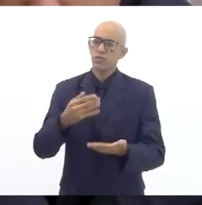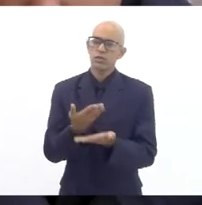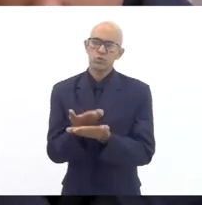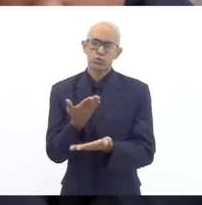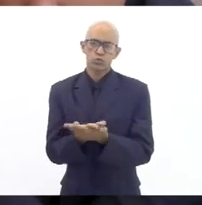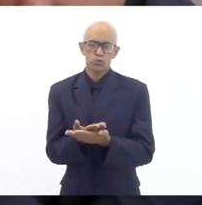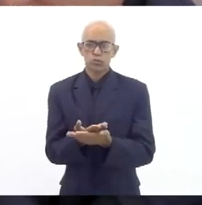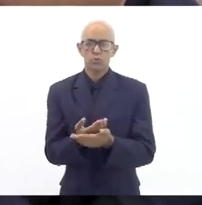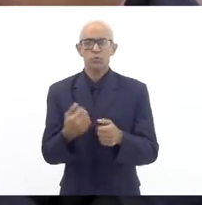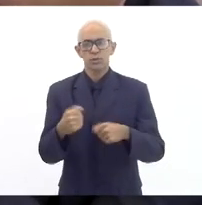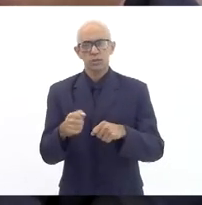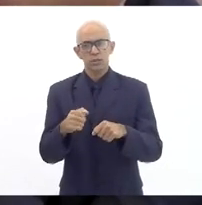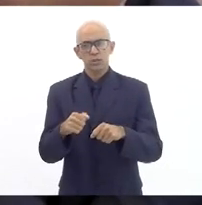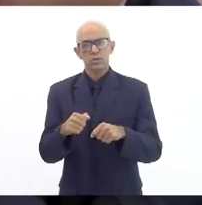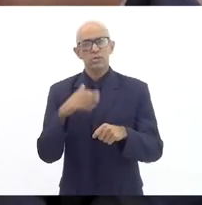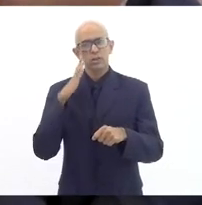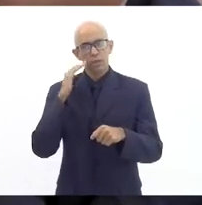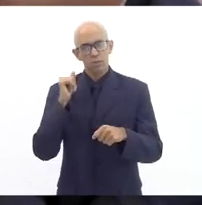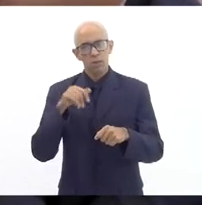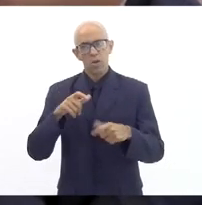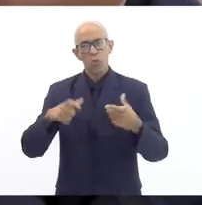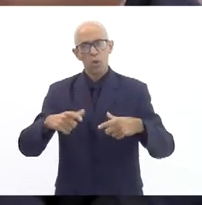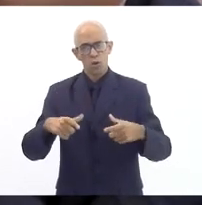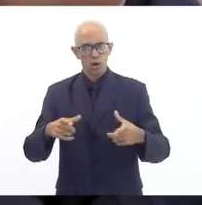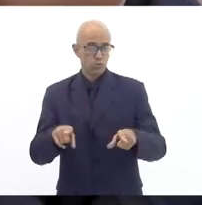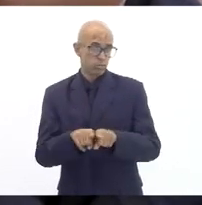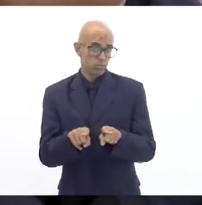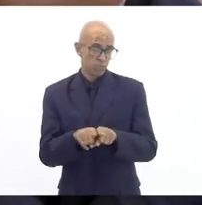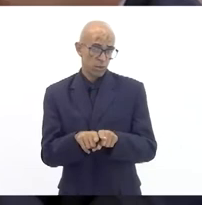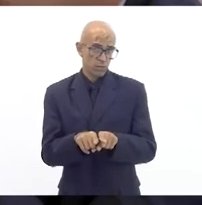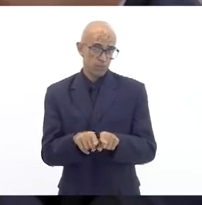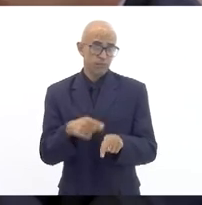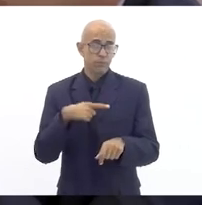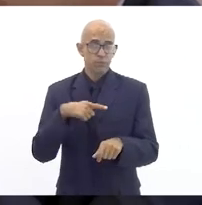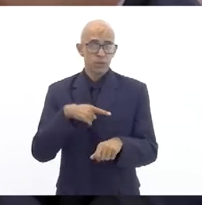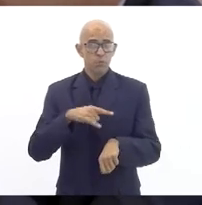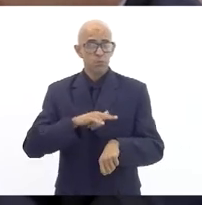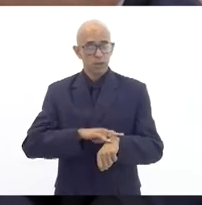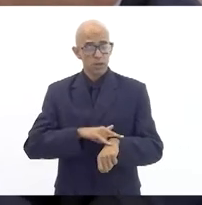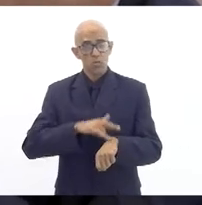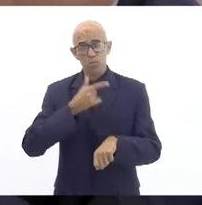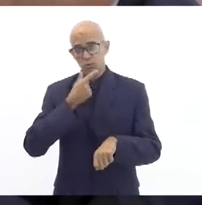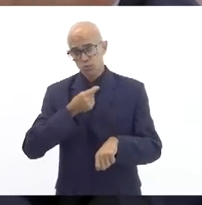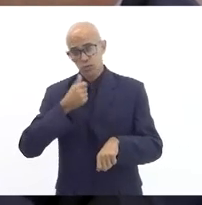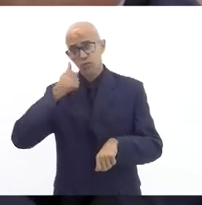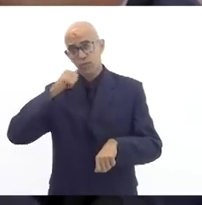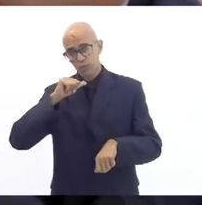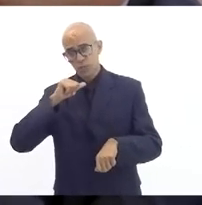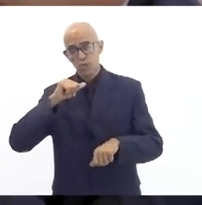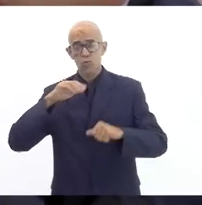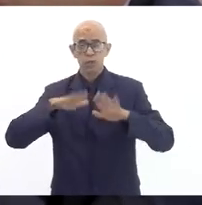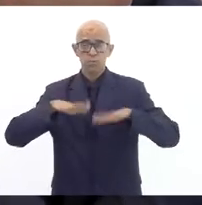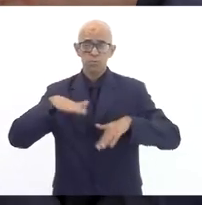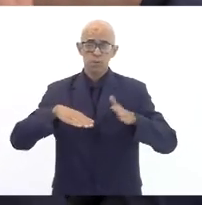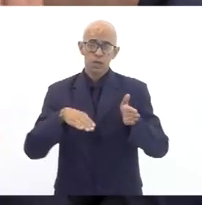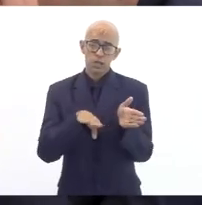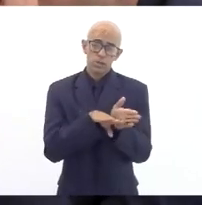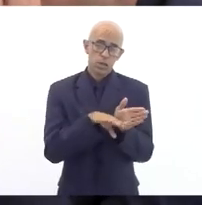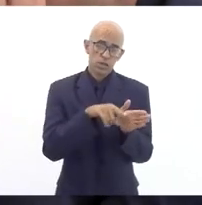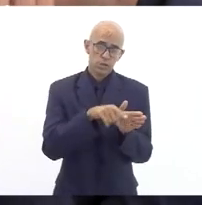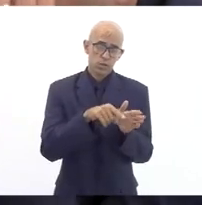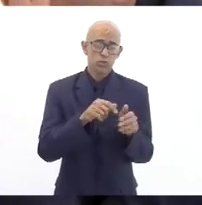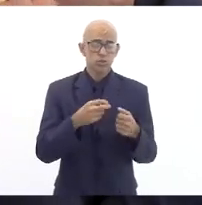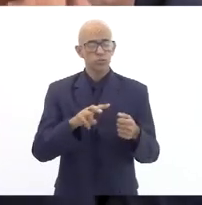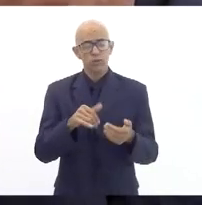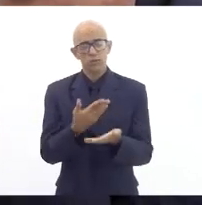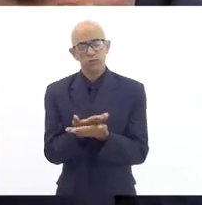de definição do local, não é um banheiro, tem um banheiro masculino, feminino, então depende do porte da estação, a gente vai fazer sim esse